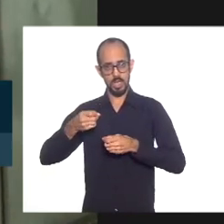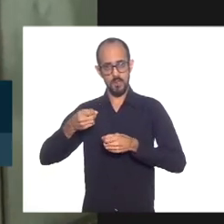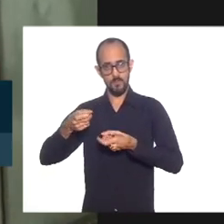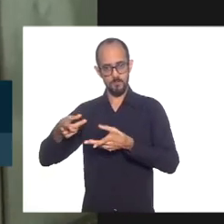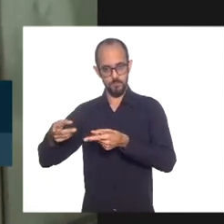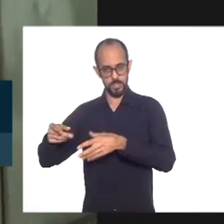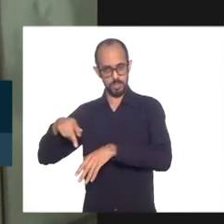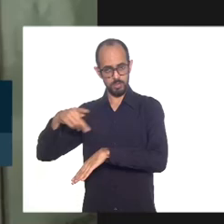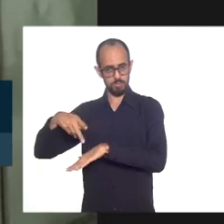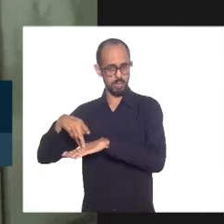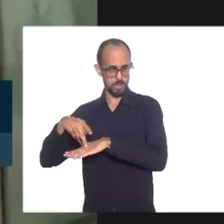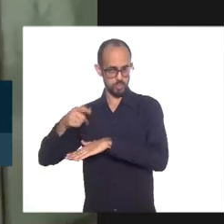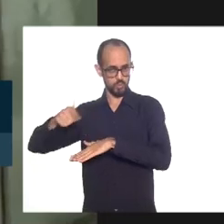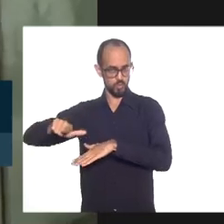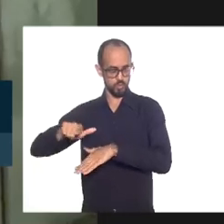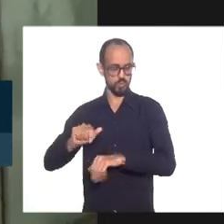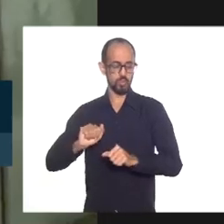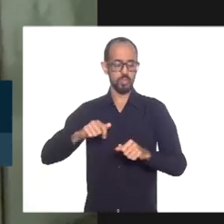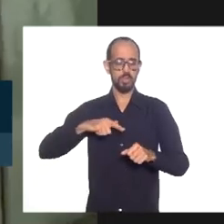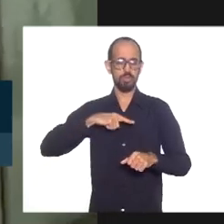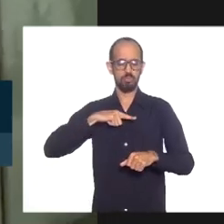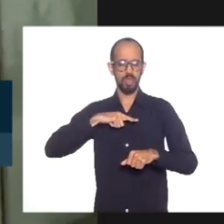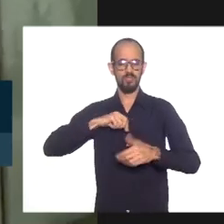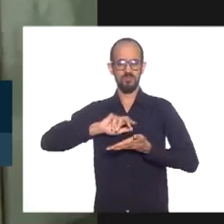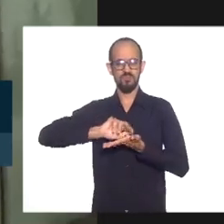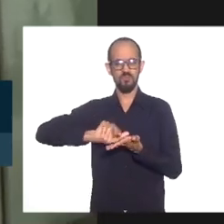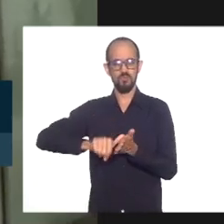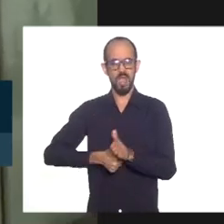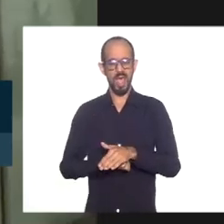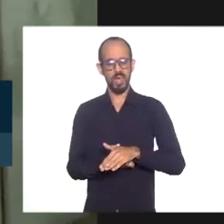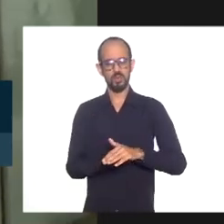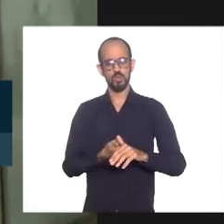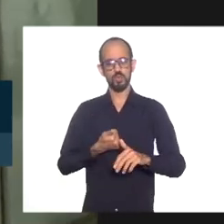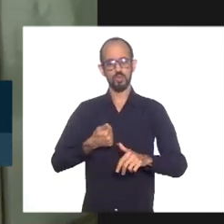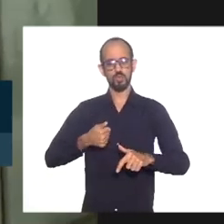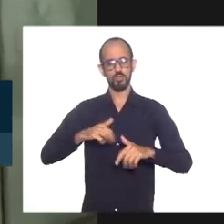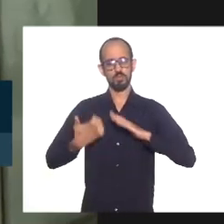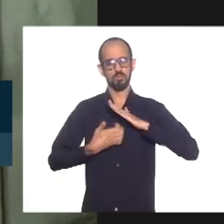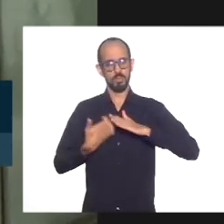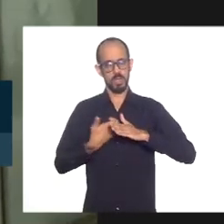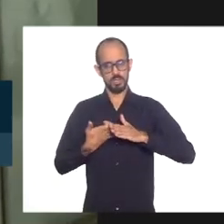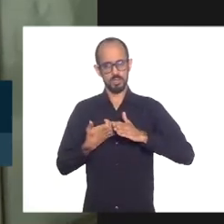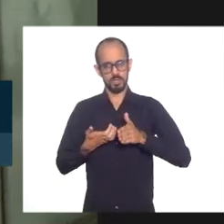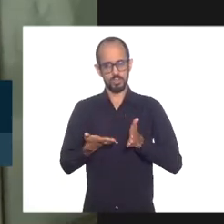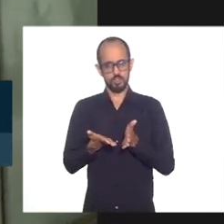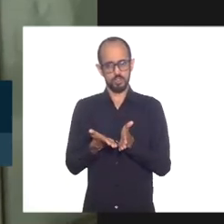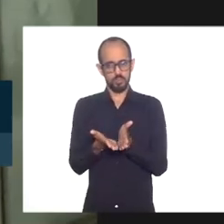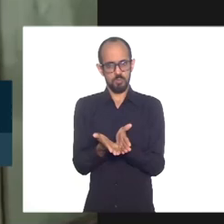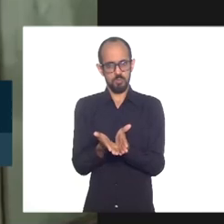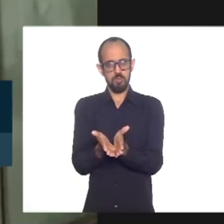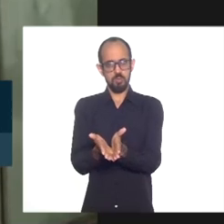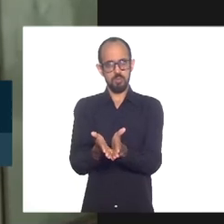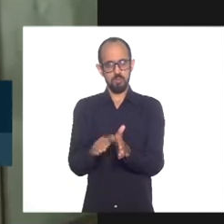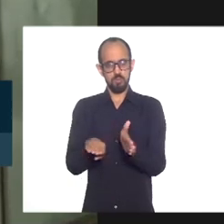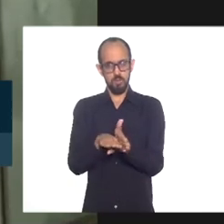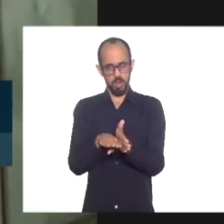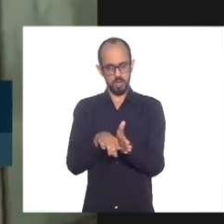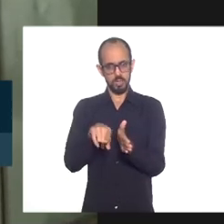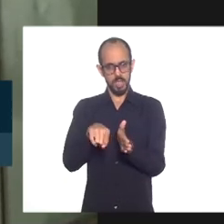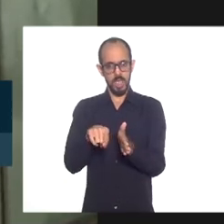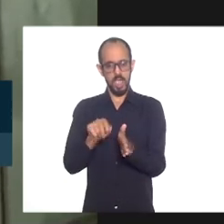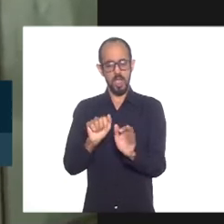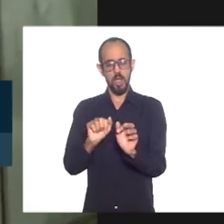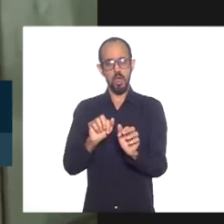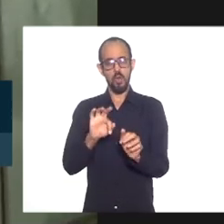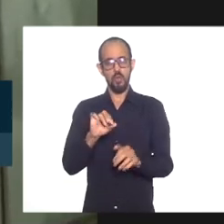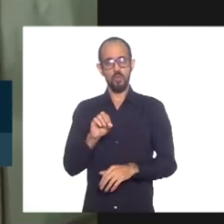reúnem vários operadores de portos do Brasil inteiro. É um fórum permanente, o Brasil Export,